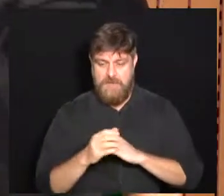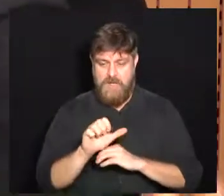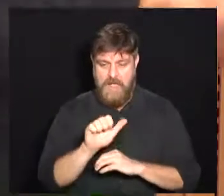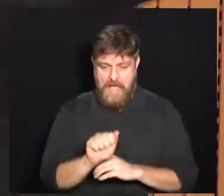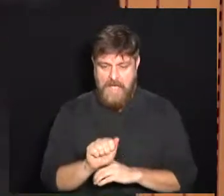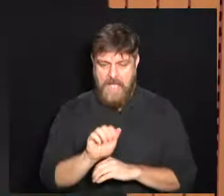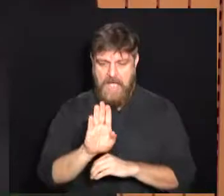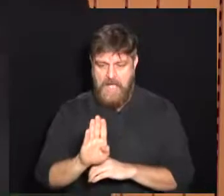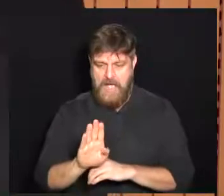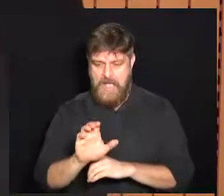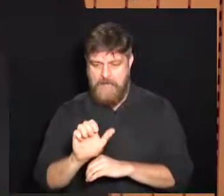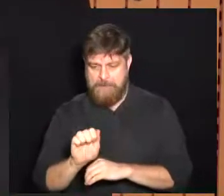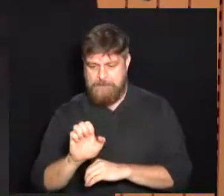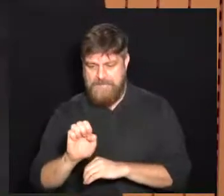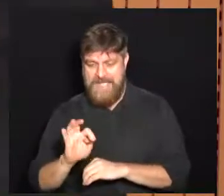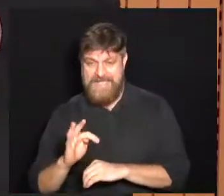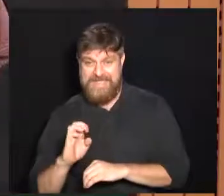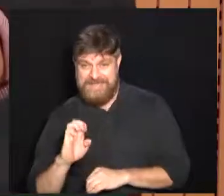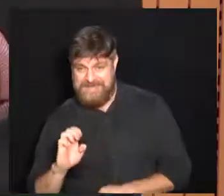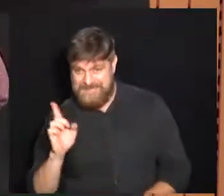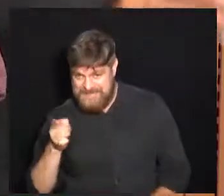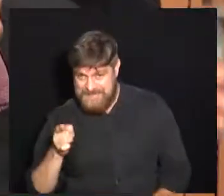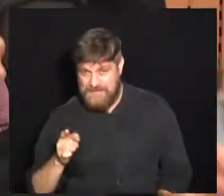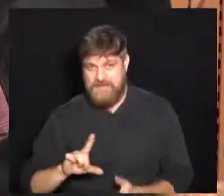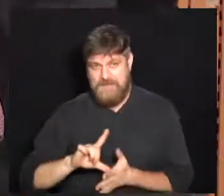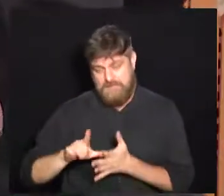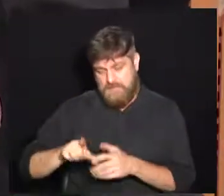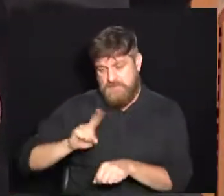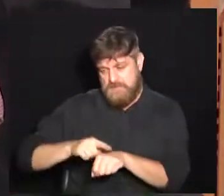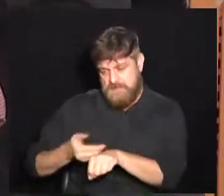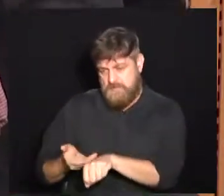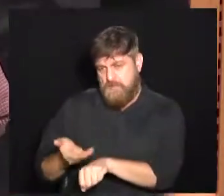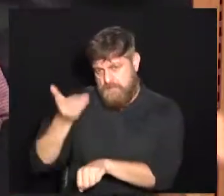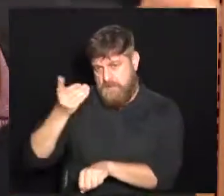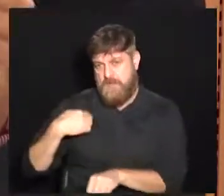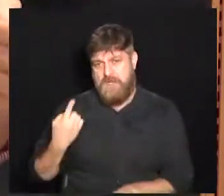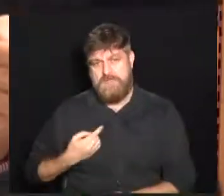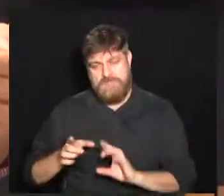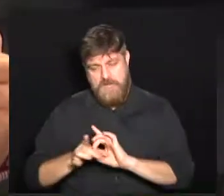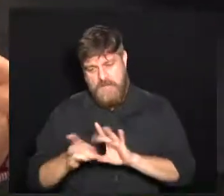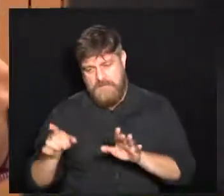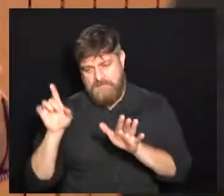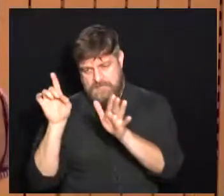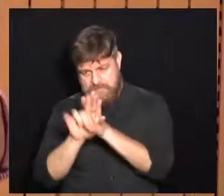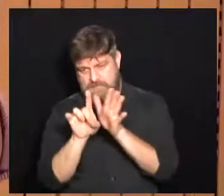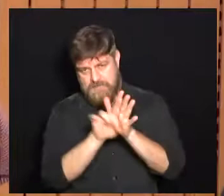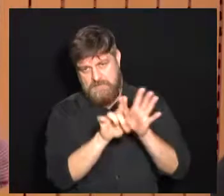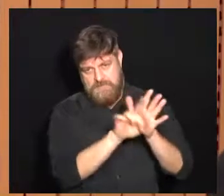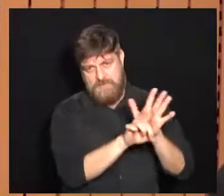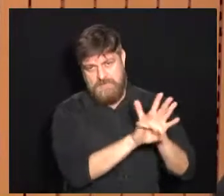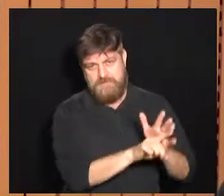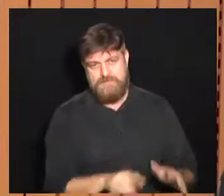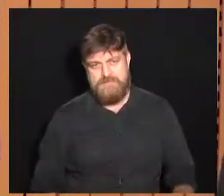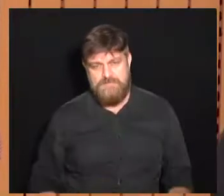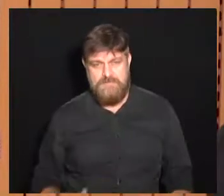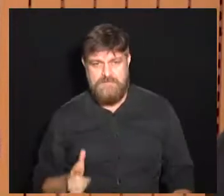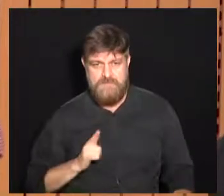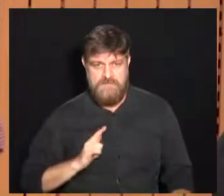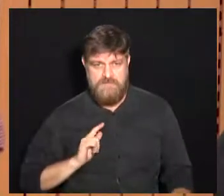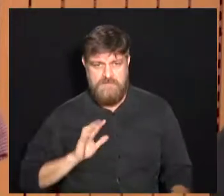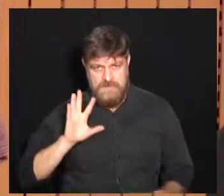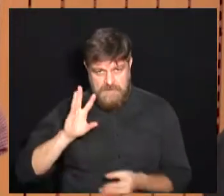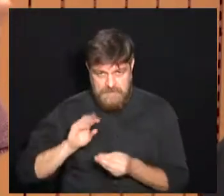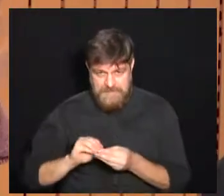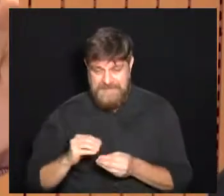certo? Então, evidentemente, se a gente tiver mais tempo, a gente abre para mais pessoas, mas eu fiquei achando